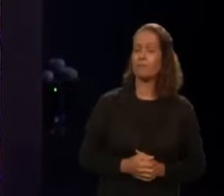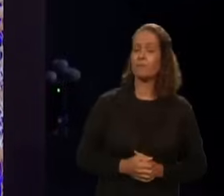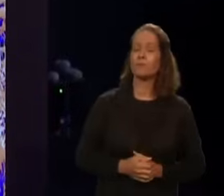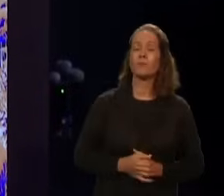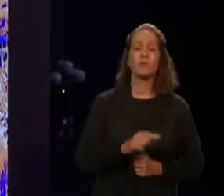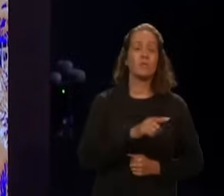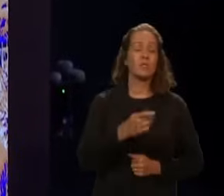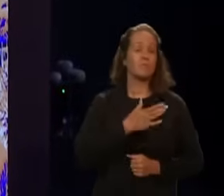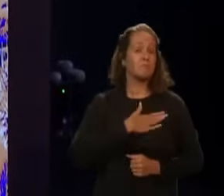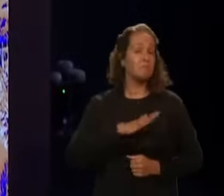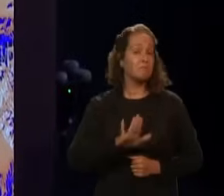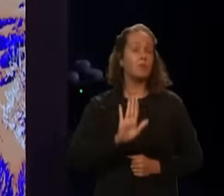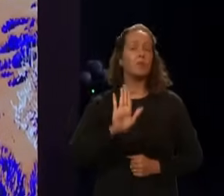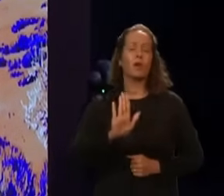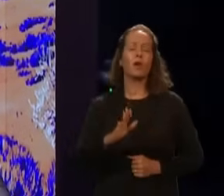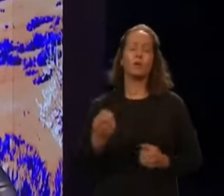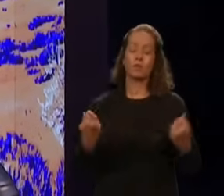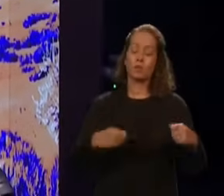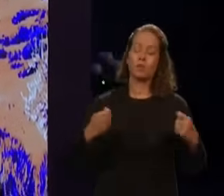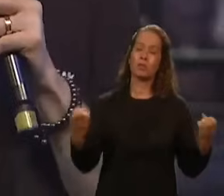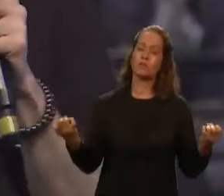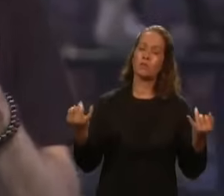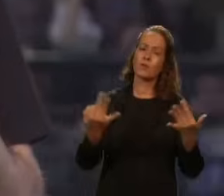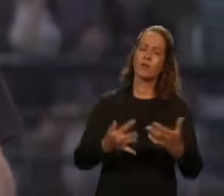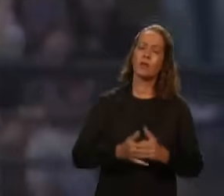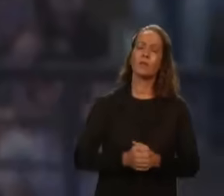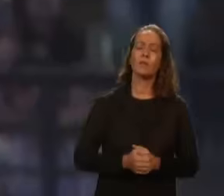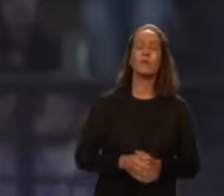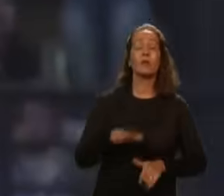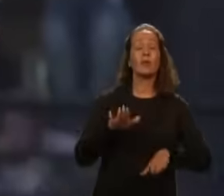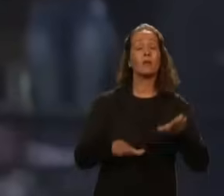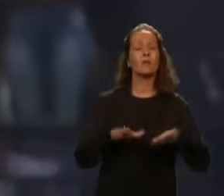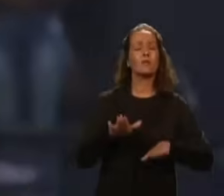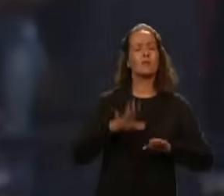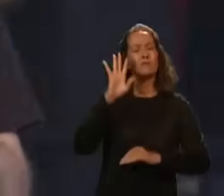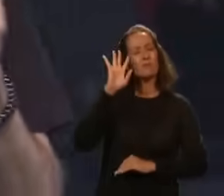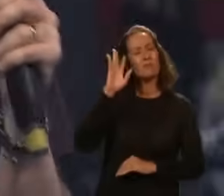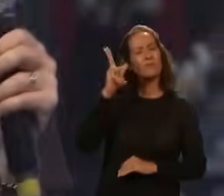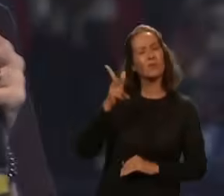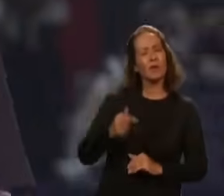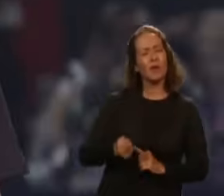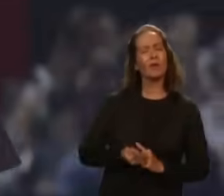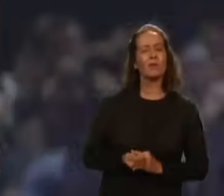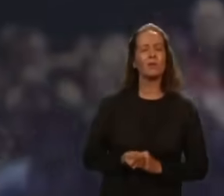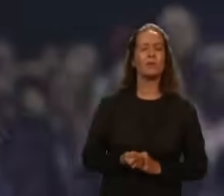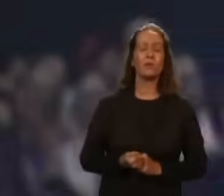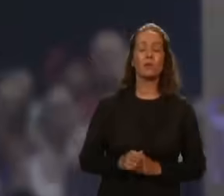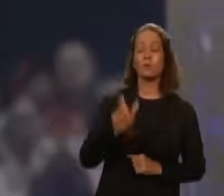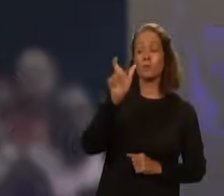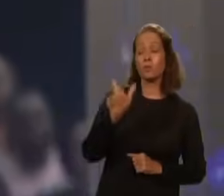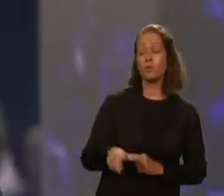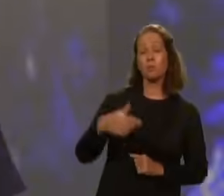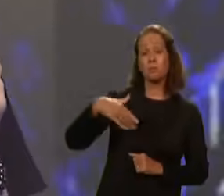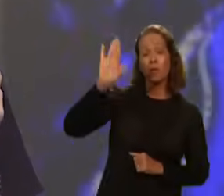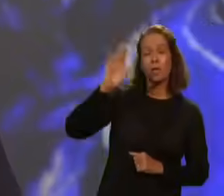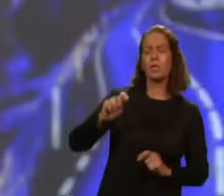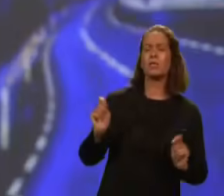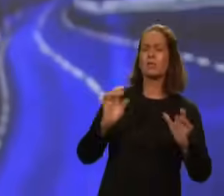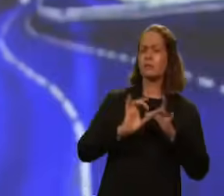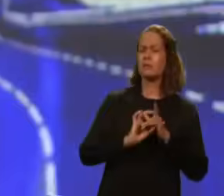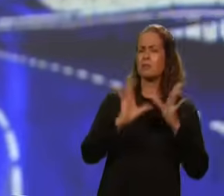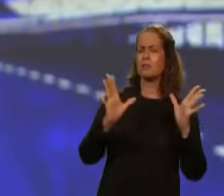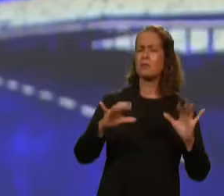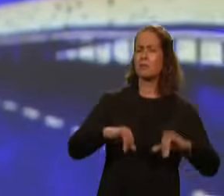você não vai gostar não, mas eu vou falar. Às vezes eu acho que quem mais pode sofrer é quem